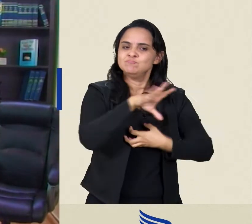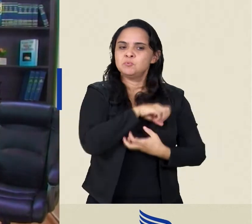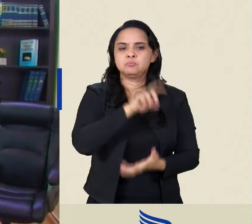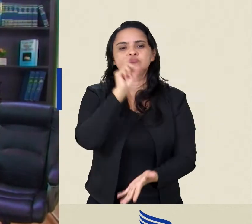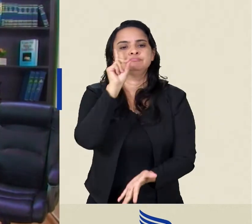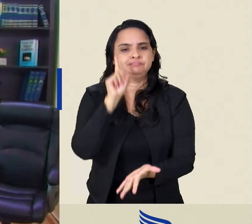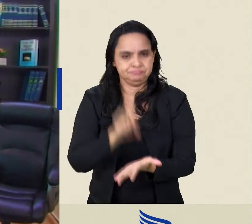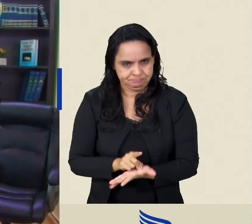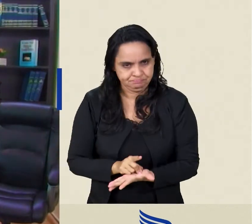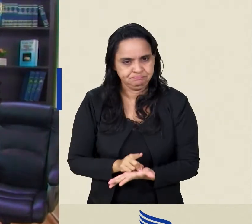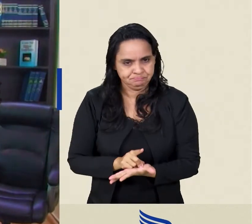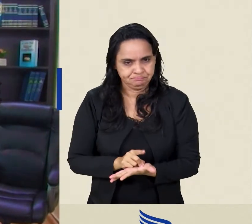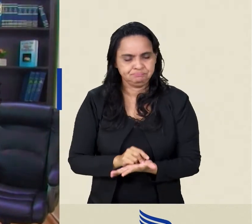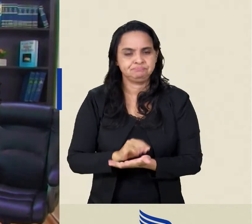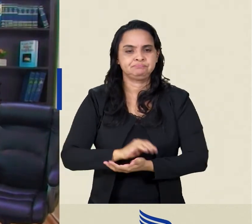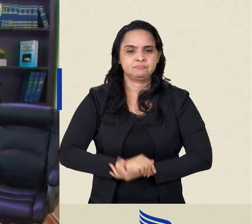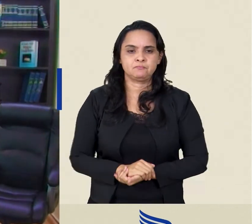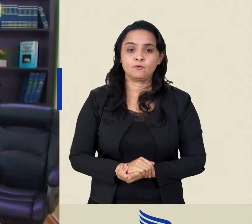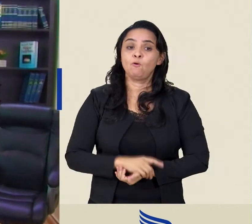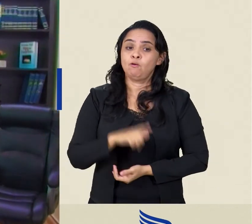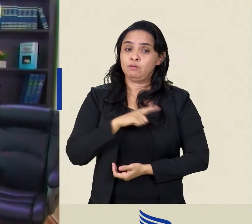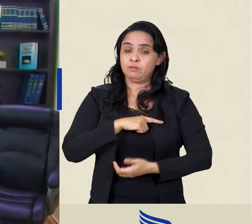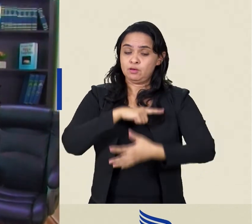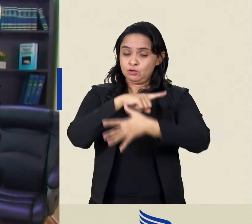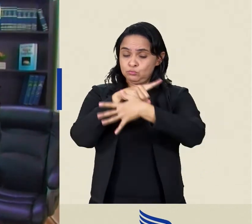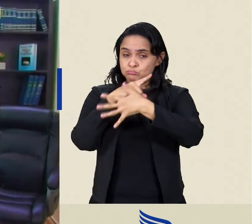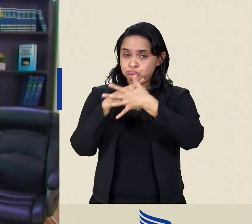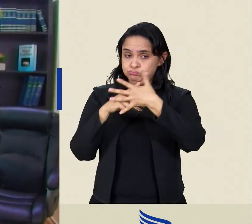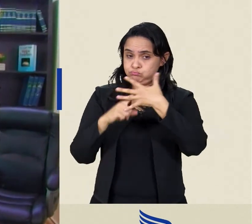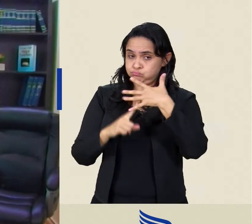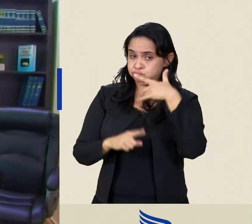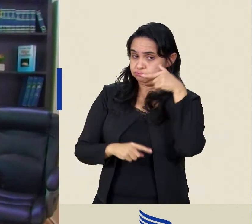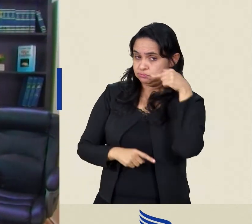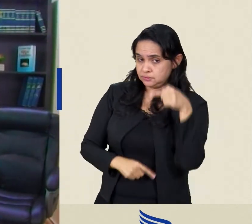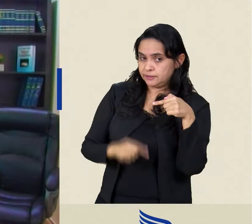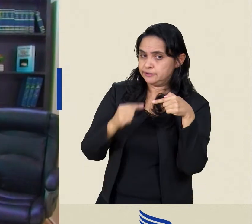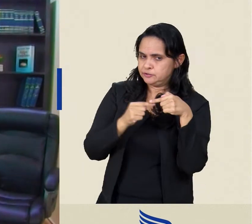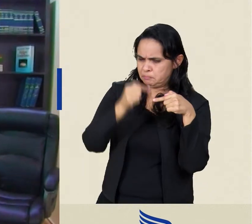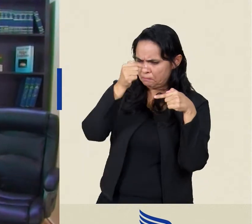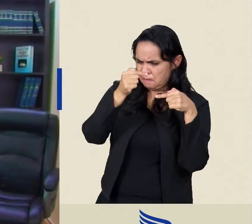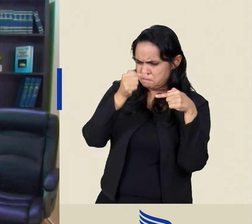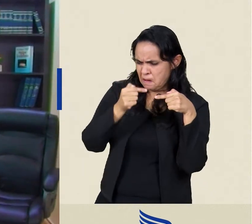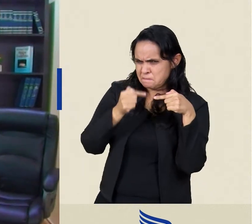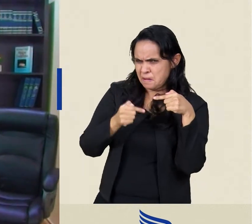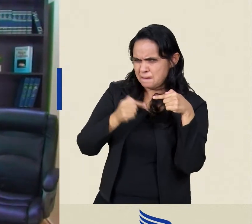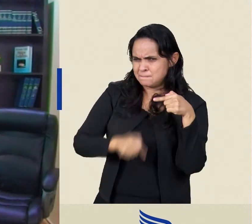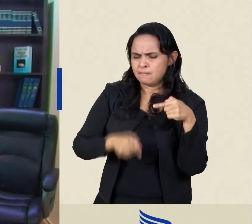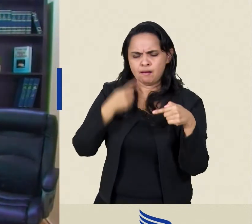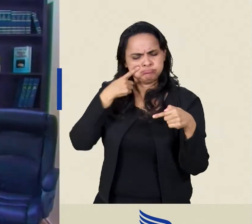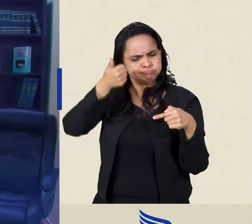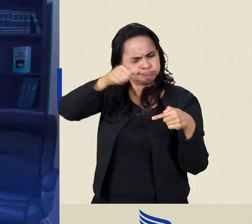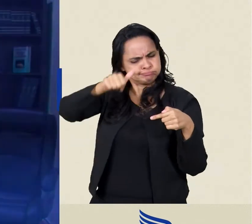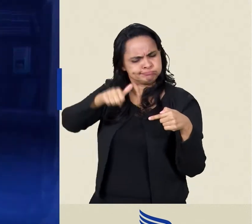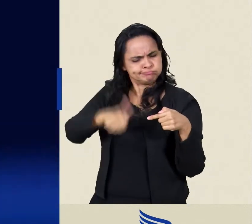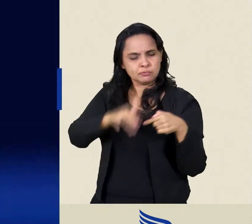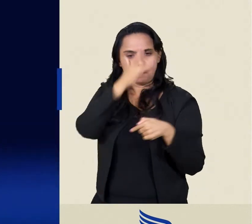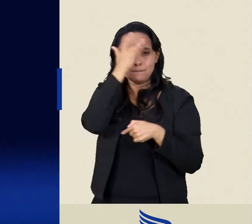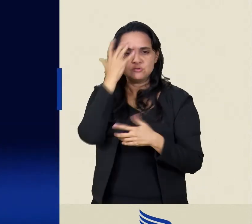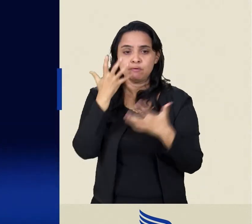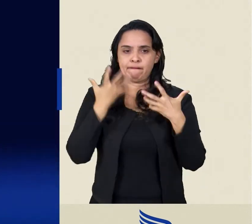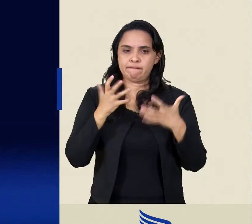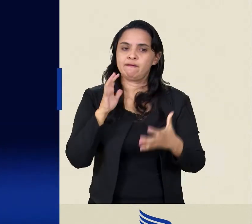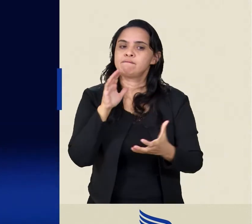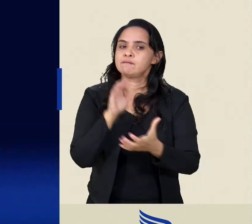requisitos devem ser levados em conta por aqueles que desejam unir-se em matrimônio.